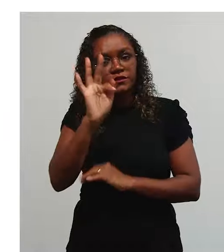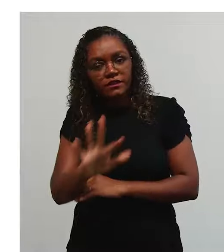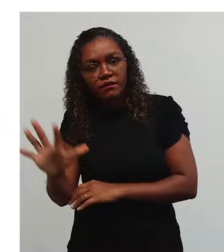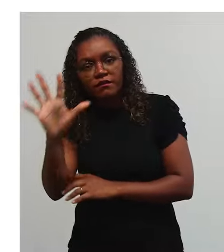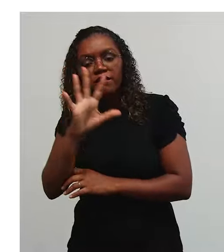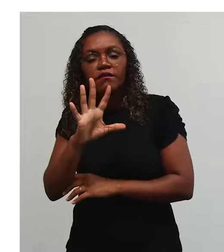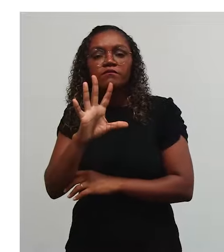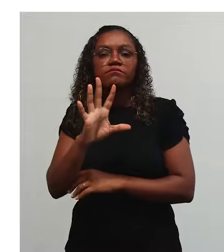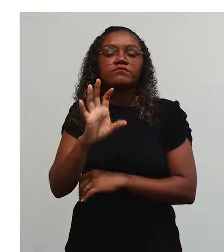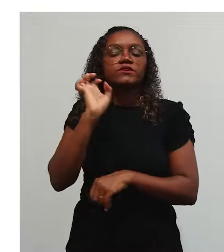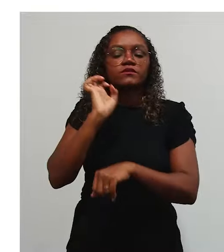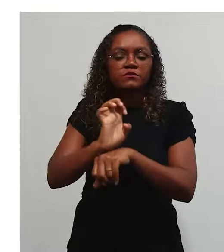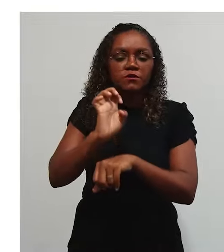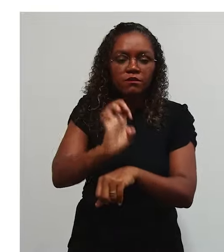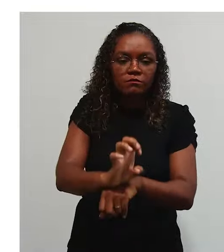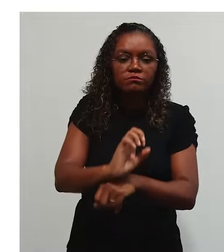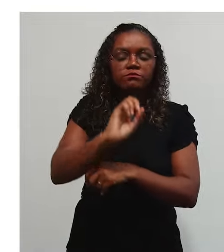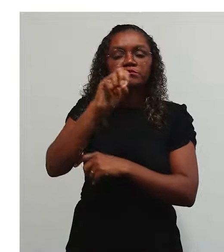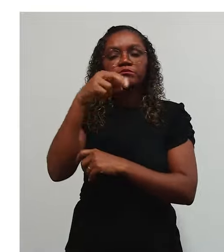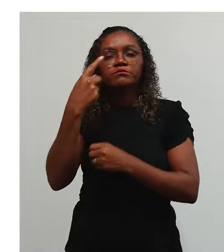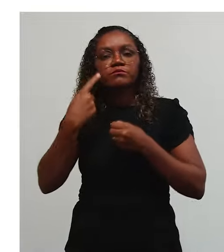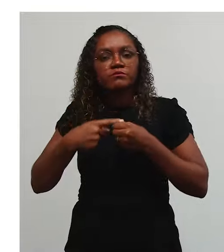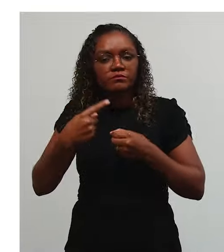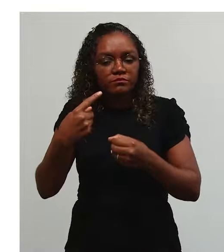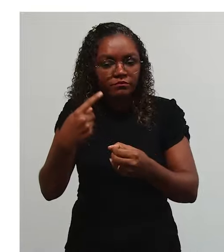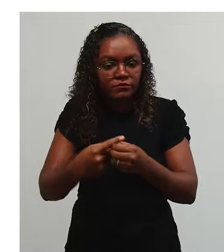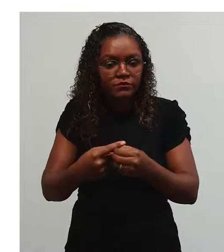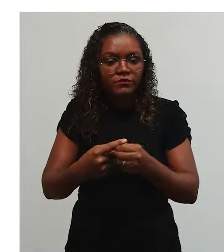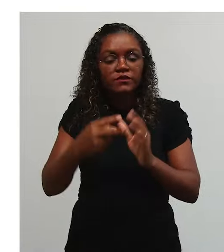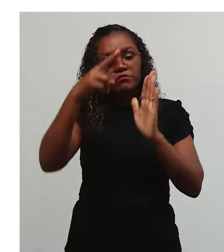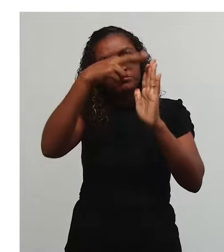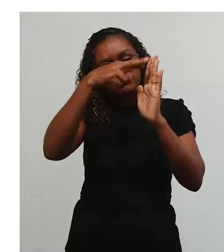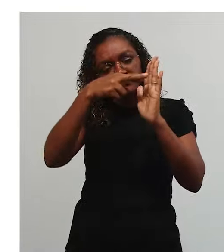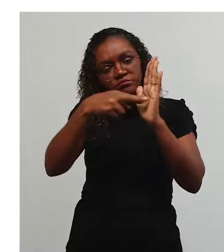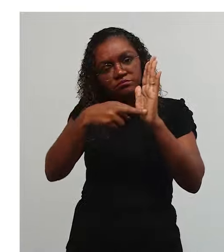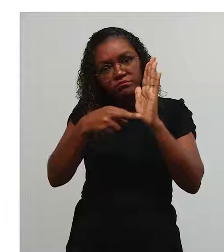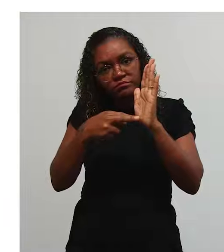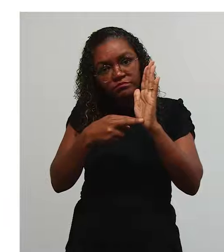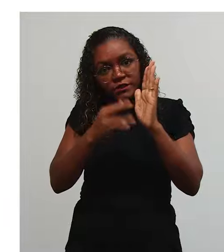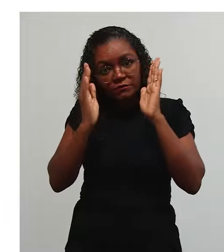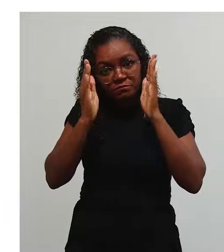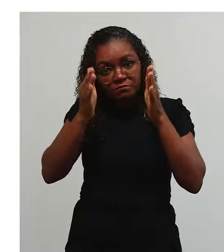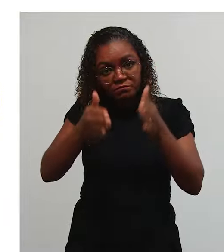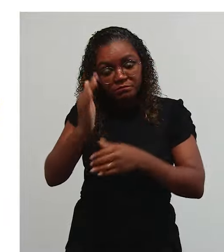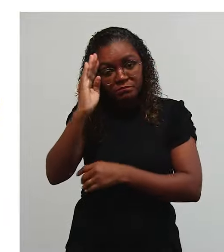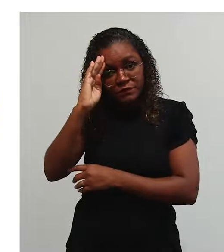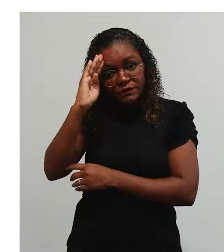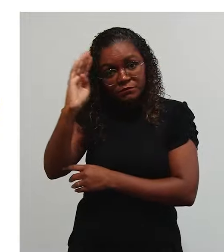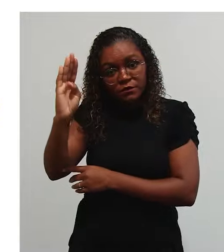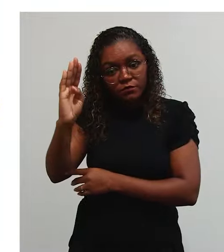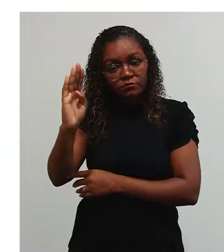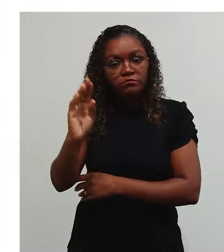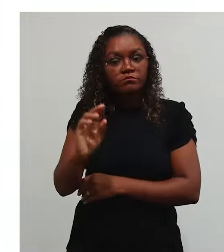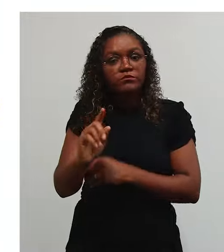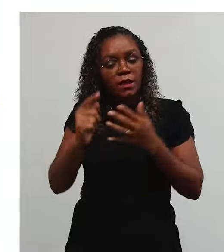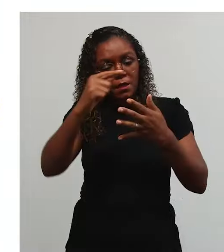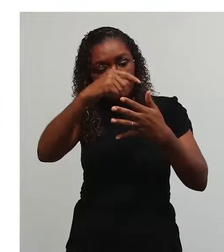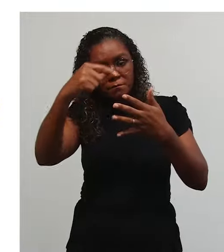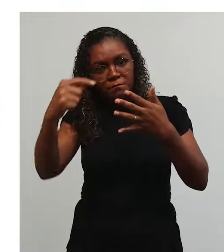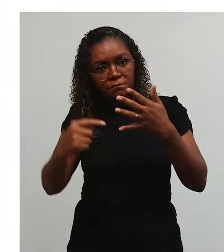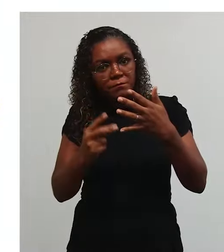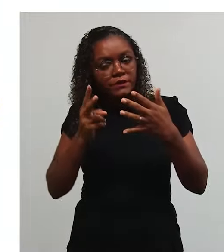específica federal estadual ou Municipal que regule exclusivamente destaque aqui as